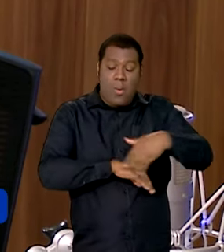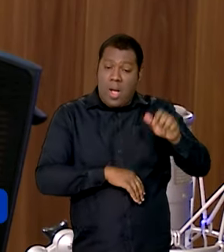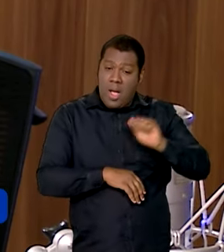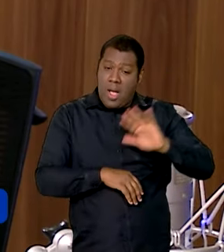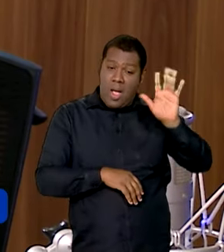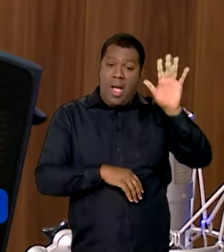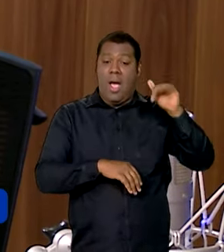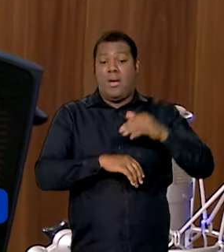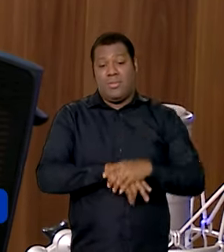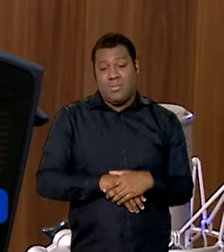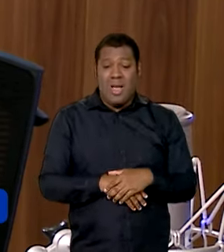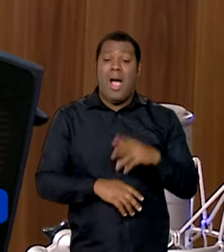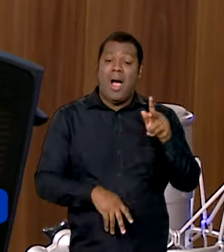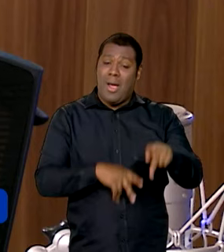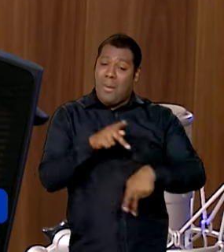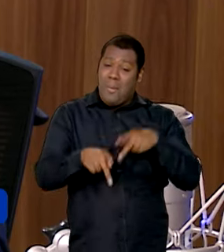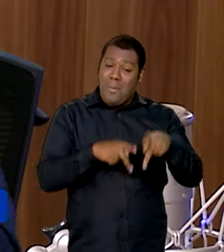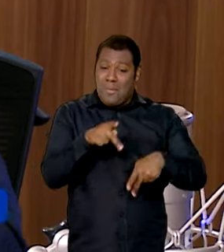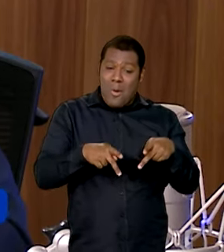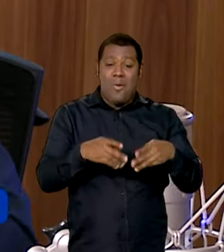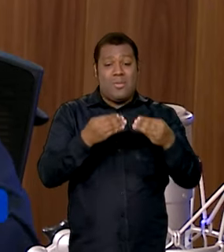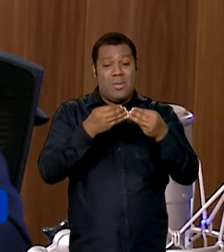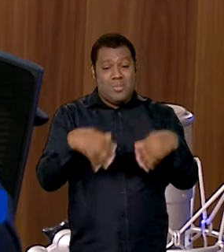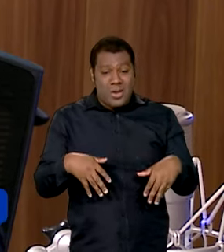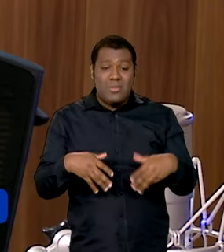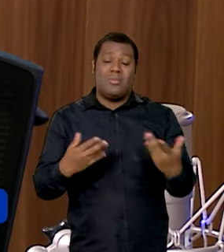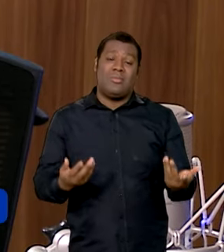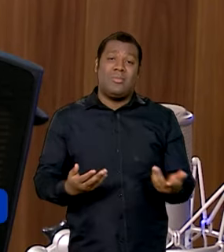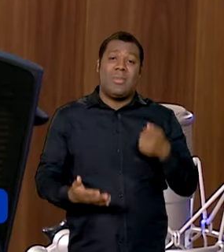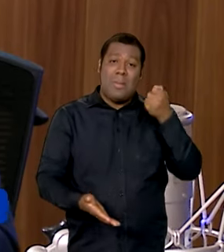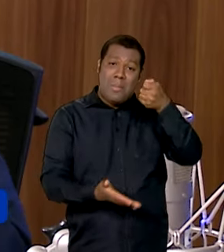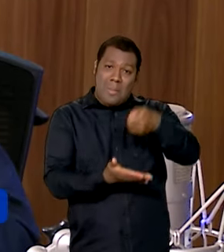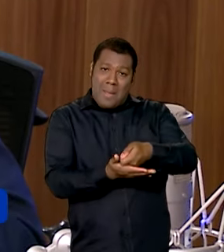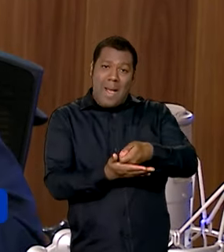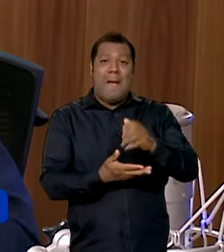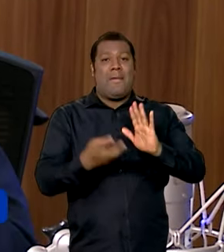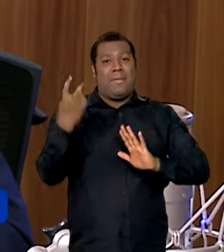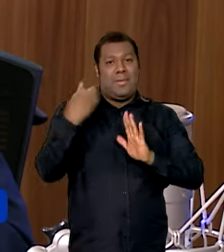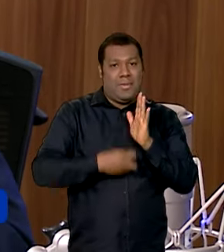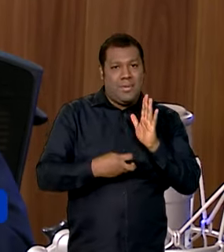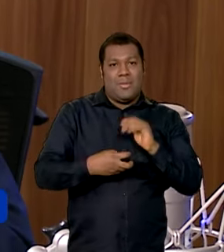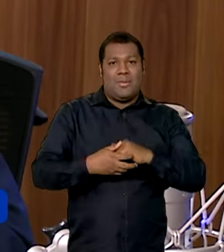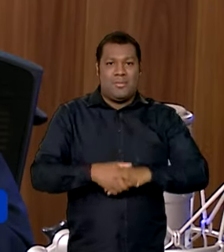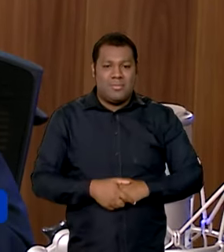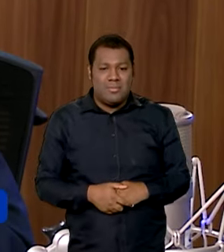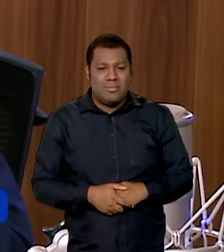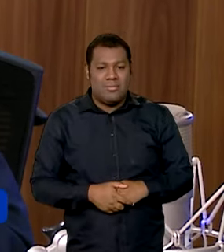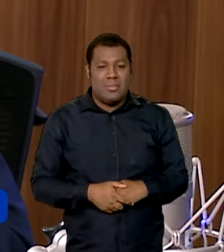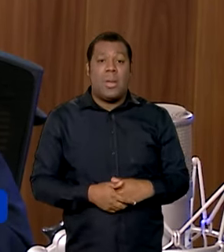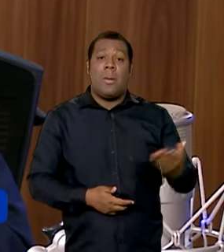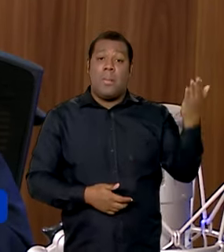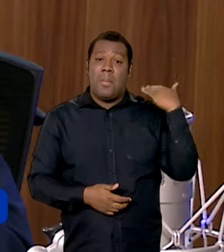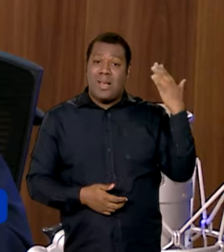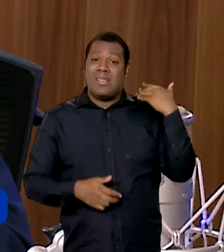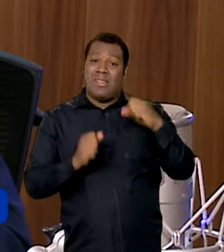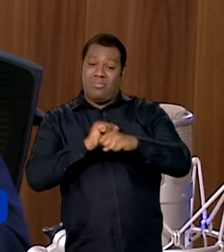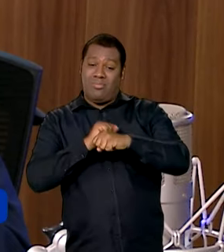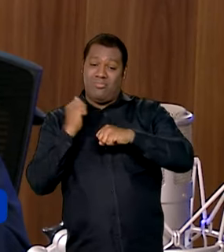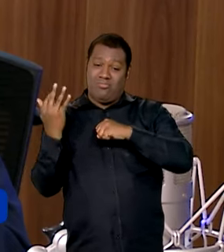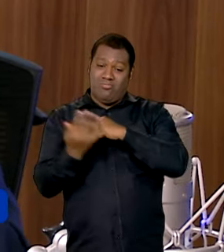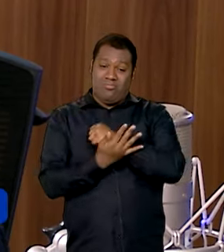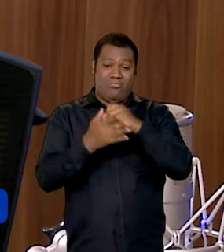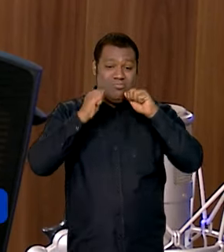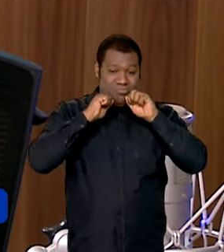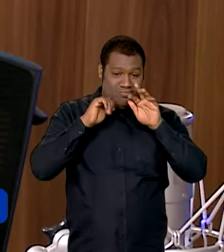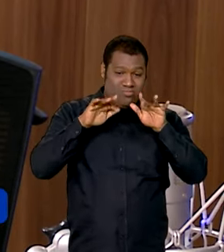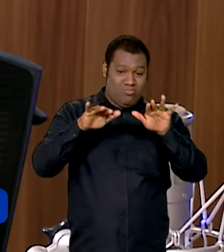pagar é Além disso todo o dinheiro do empréstimo covid aí foi para dentro da conta de energia né da da da questão da